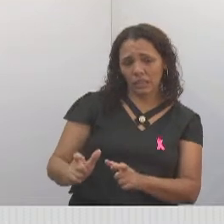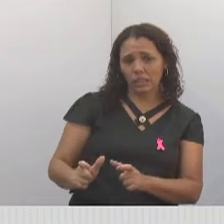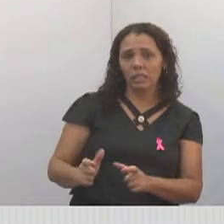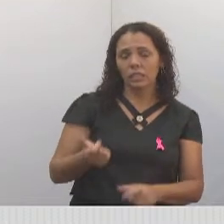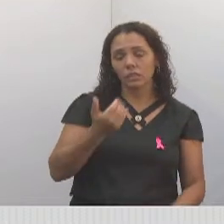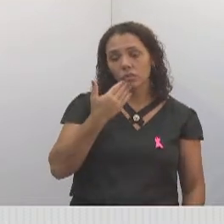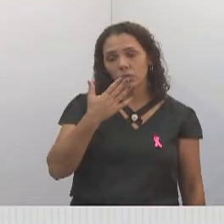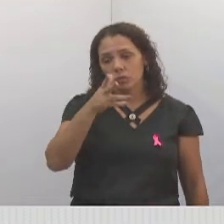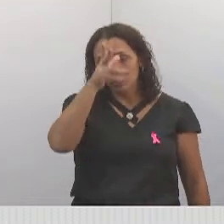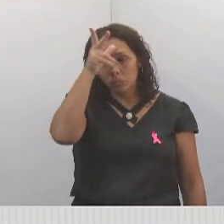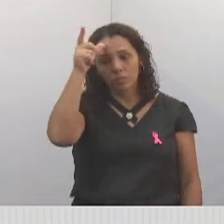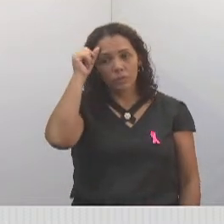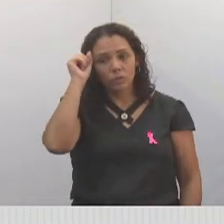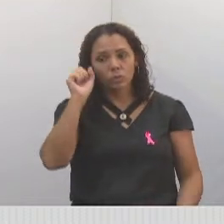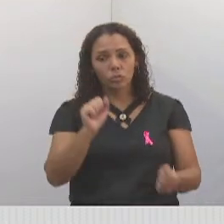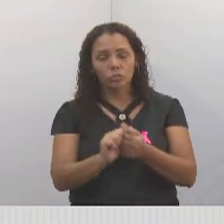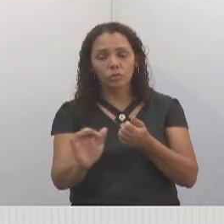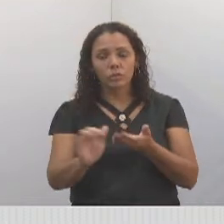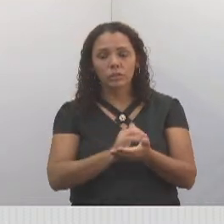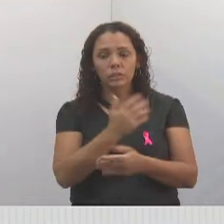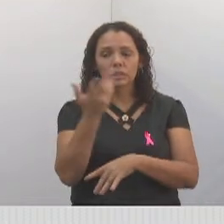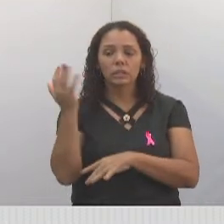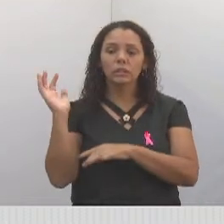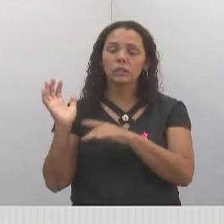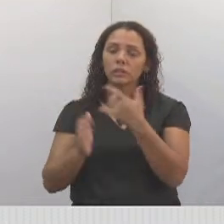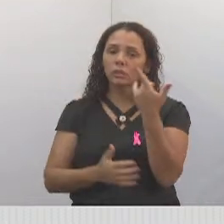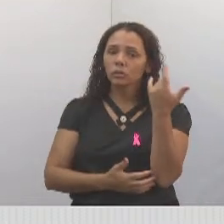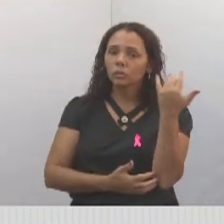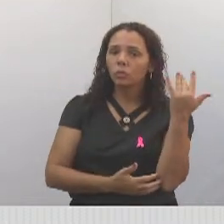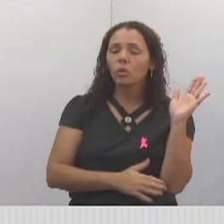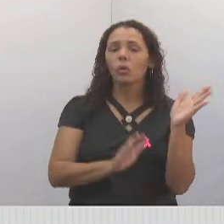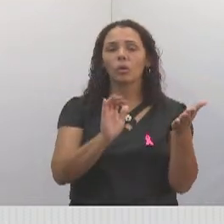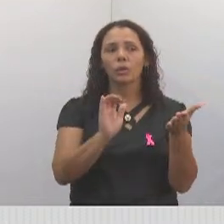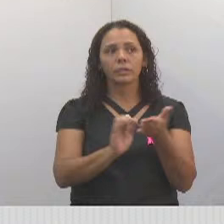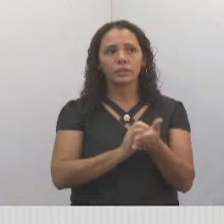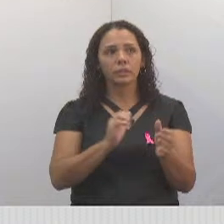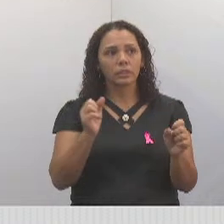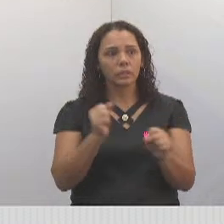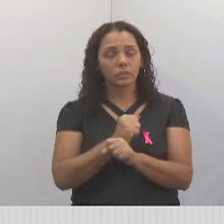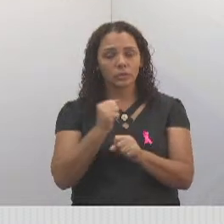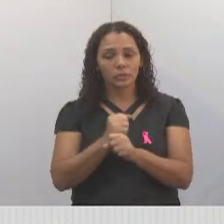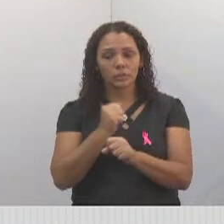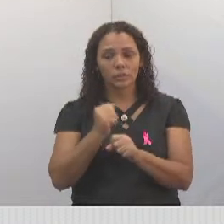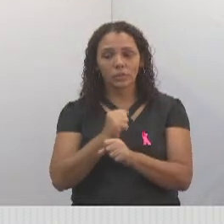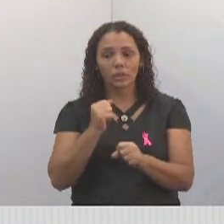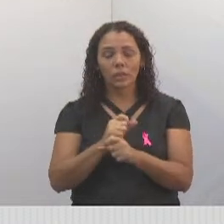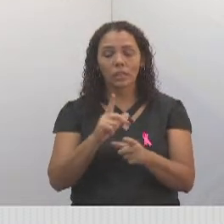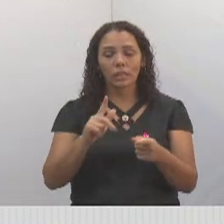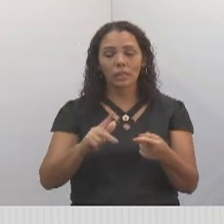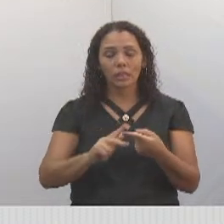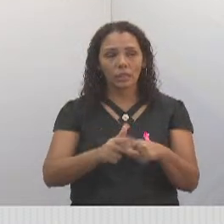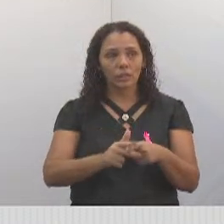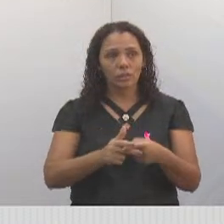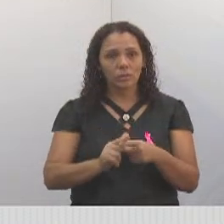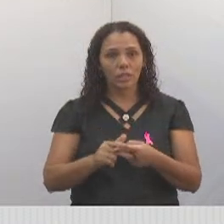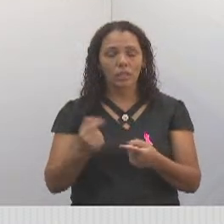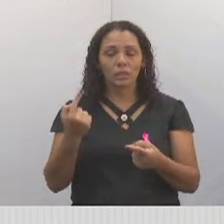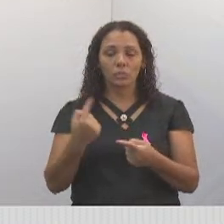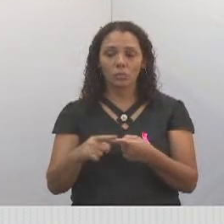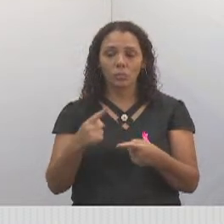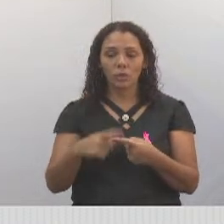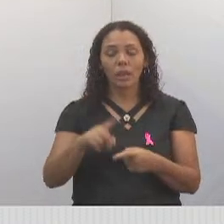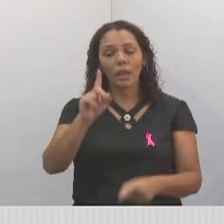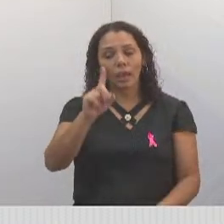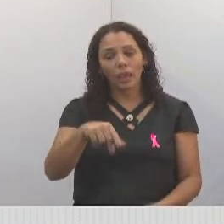que a Prefeitura, através da Secretaria de Esportes, através da Secretaria de Infraestrutura, faça esse reparo. Por quê? É